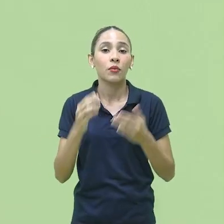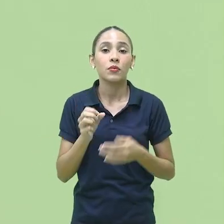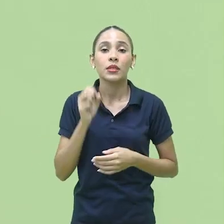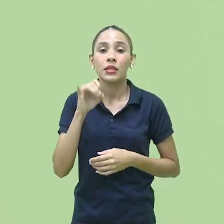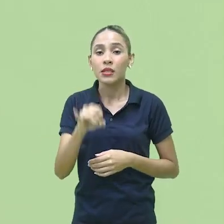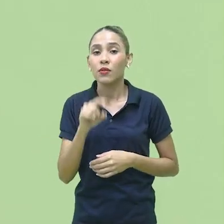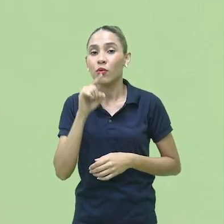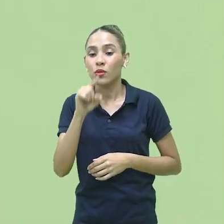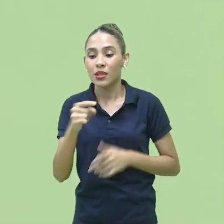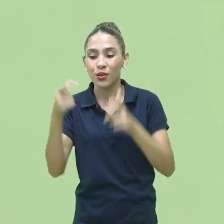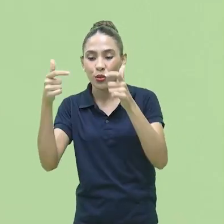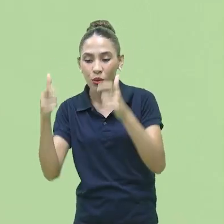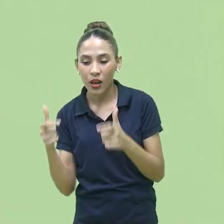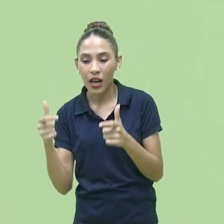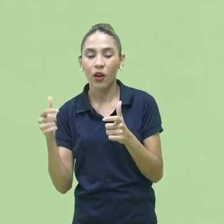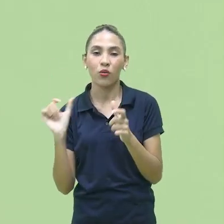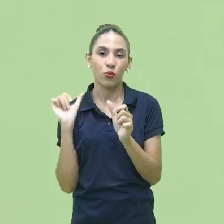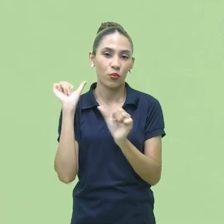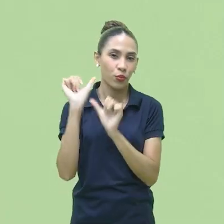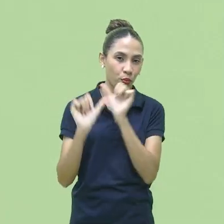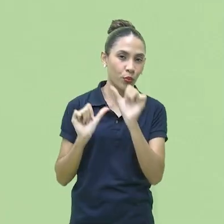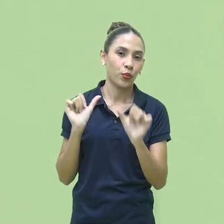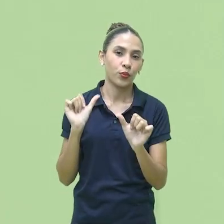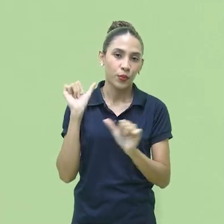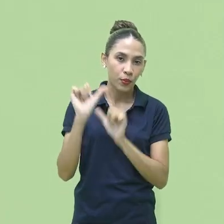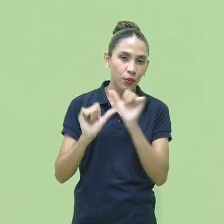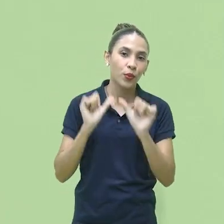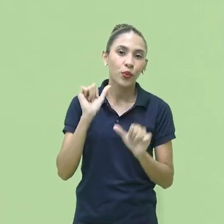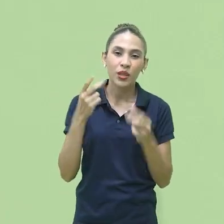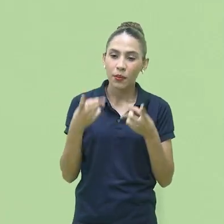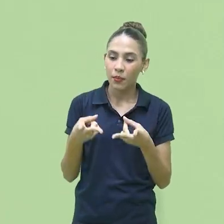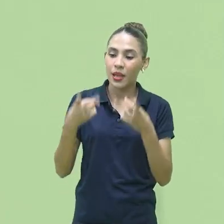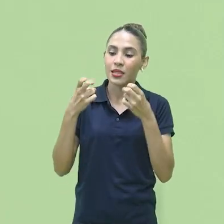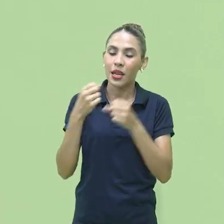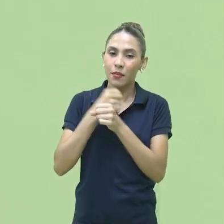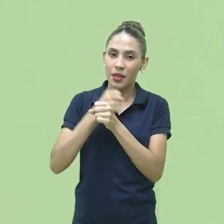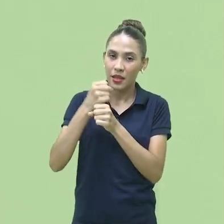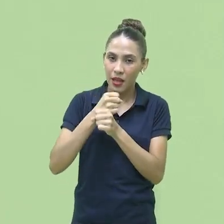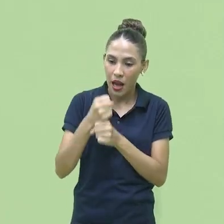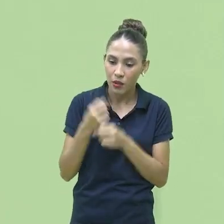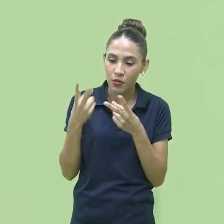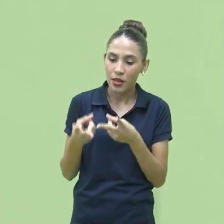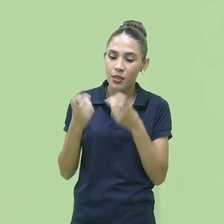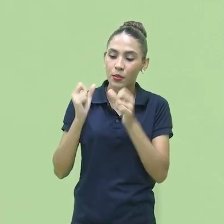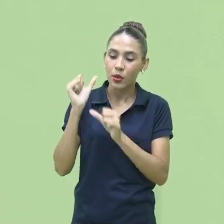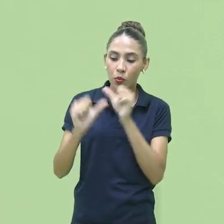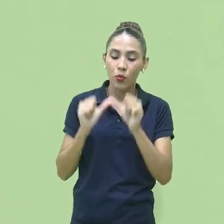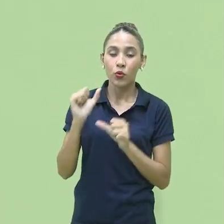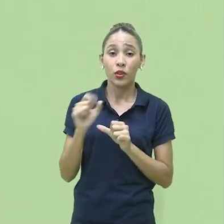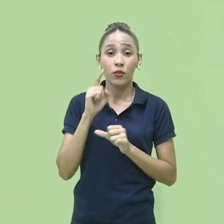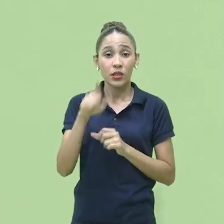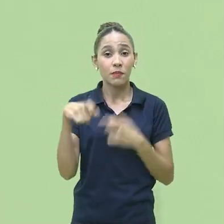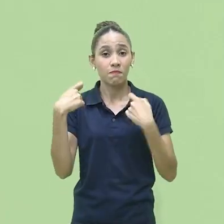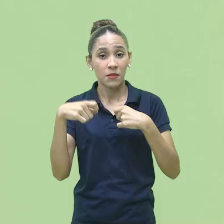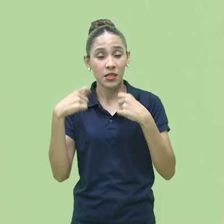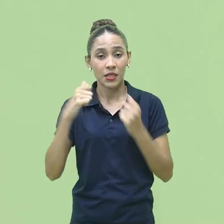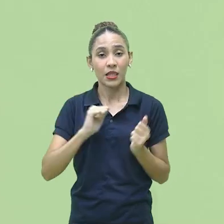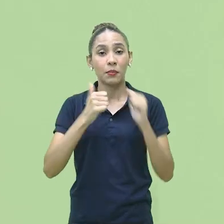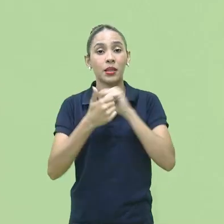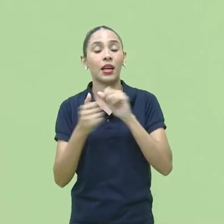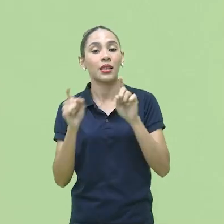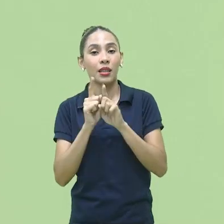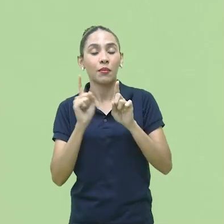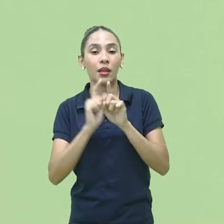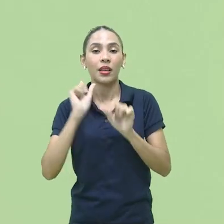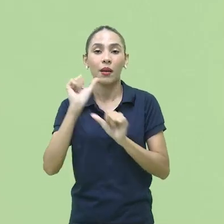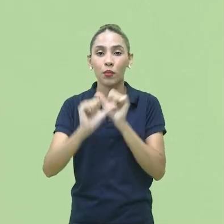você está num ambiente que está mudando, né, com o passar do tempo, você precisa estar adaptado a essas